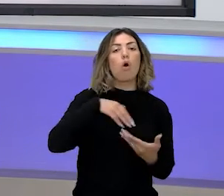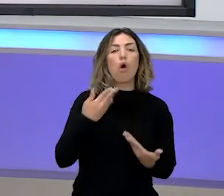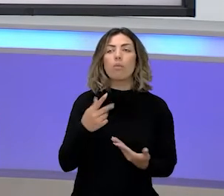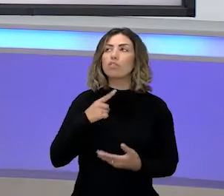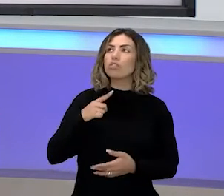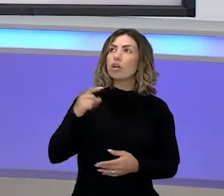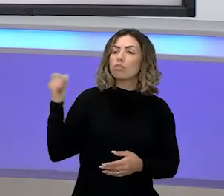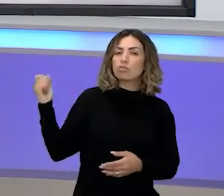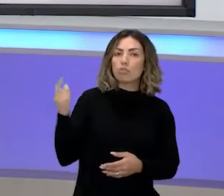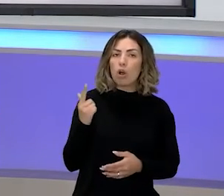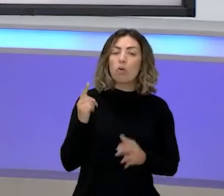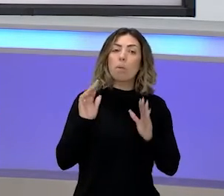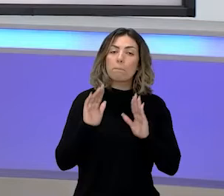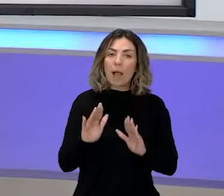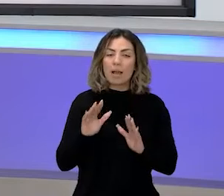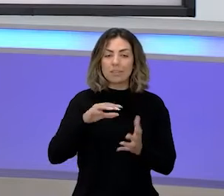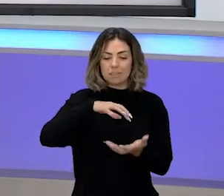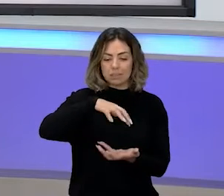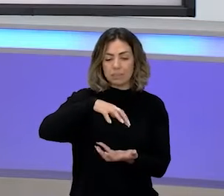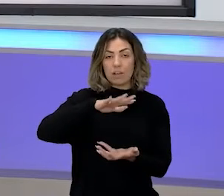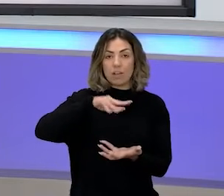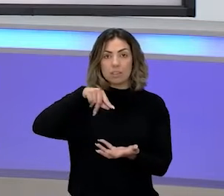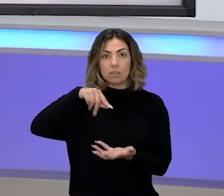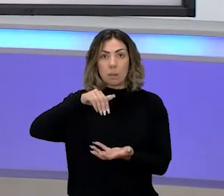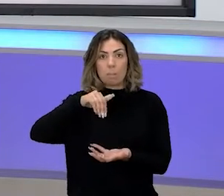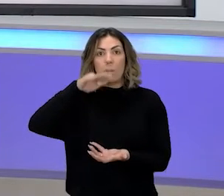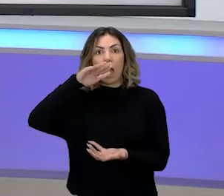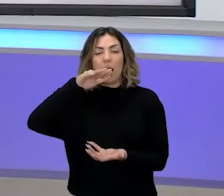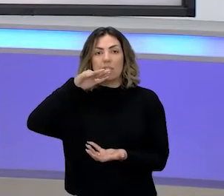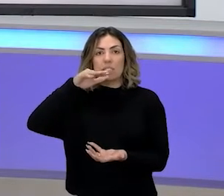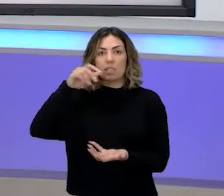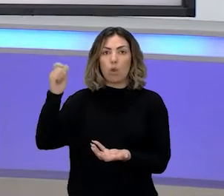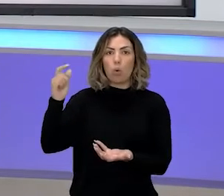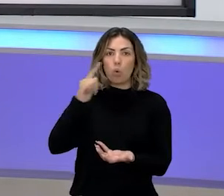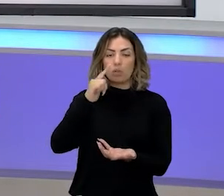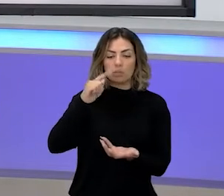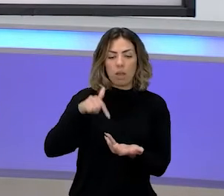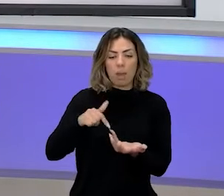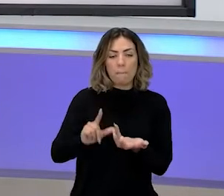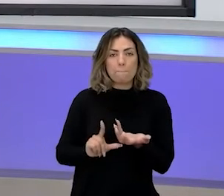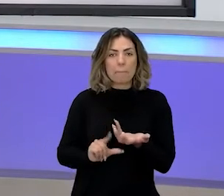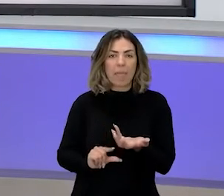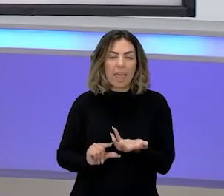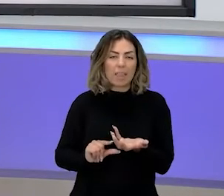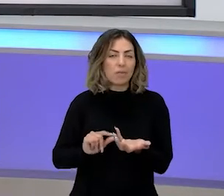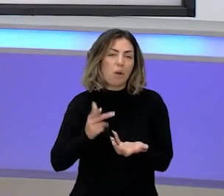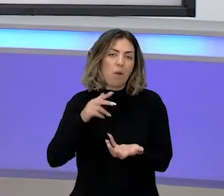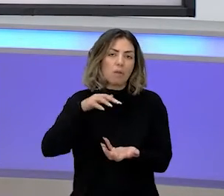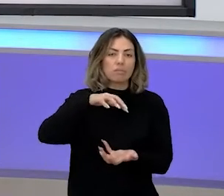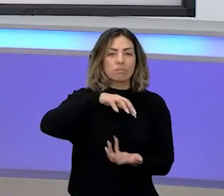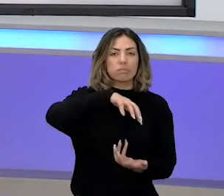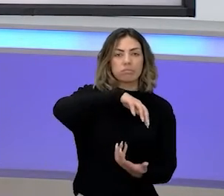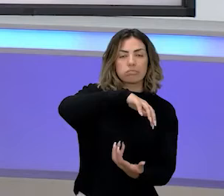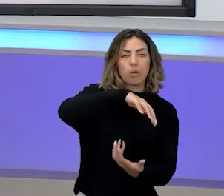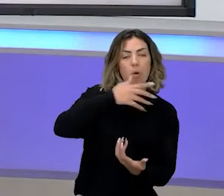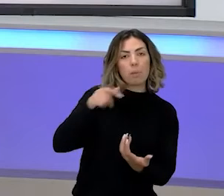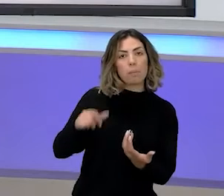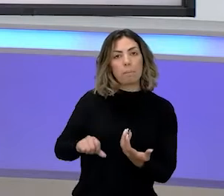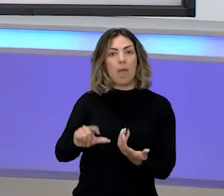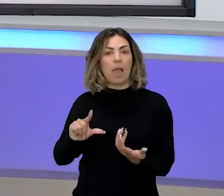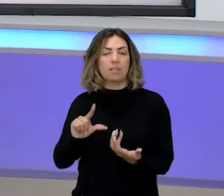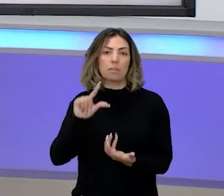tem uma parte da Terra que tem mais luz, e tem uma parte que tem menos luz, né? Onde tem mais luz a gente vai chamar